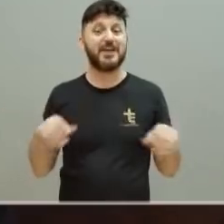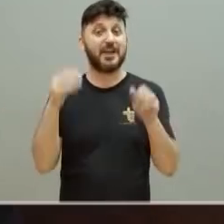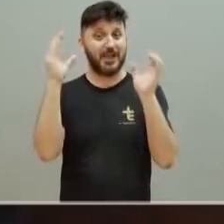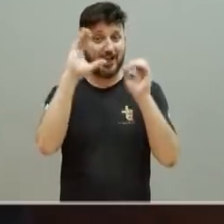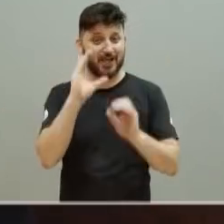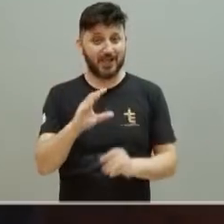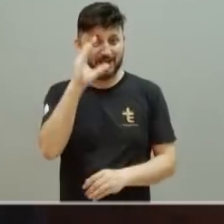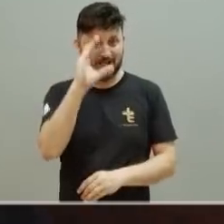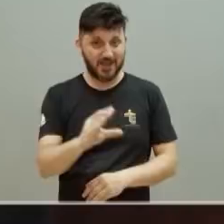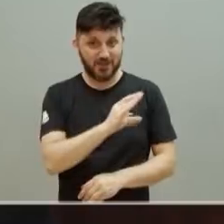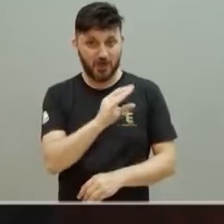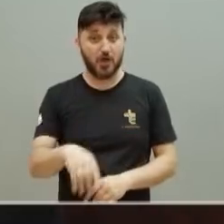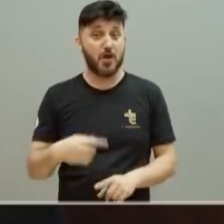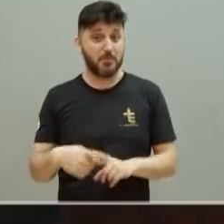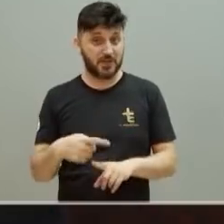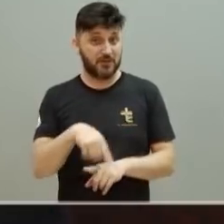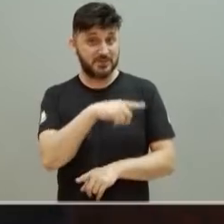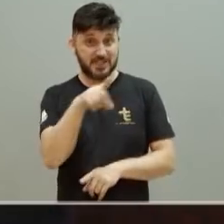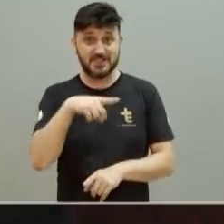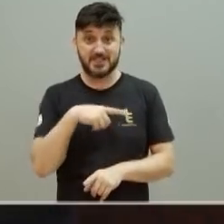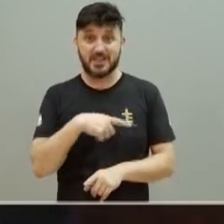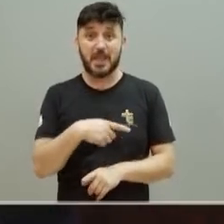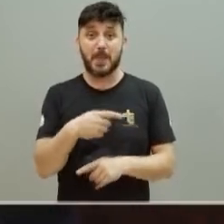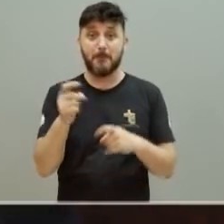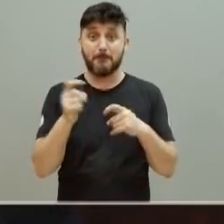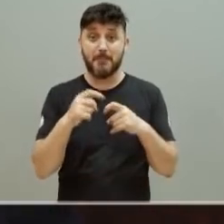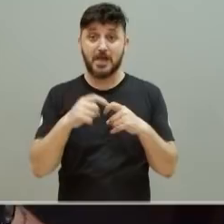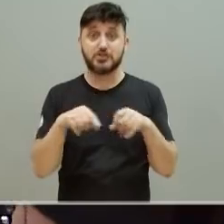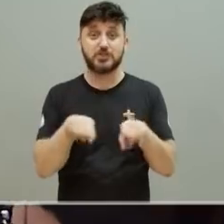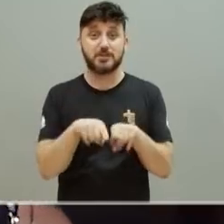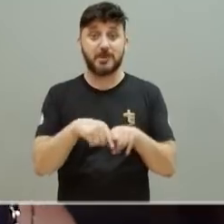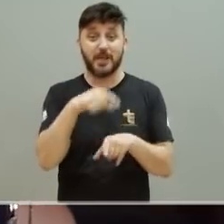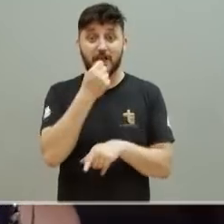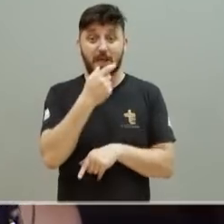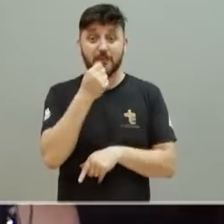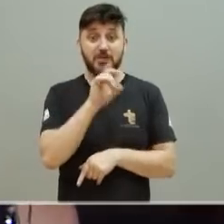Você tem médico e remédio em cada Eucaristia.